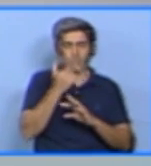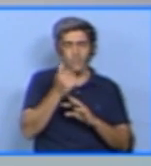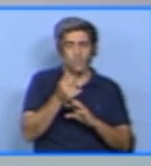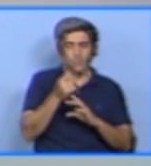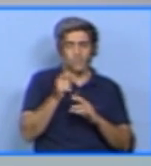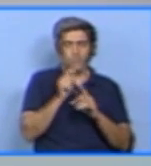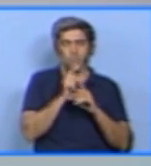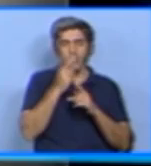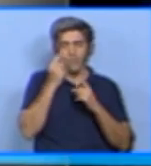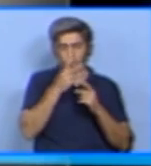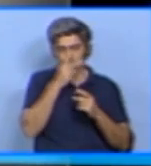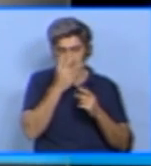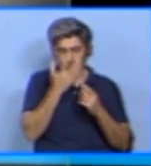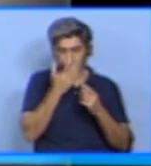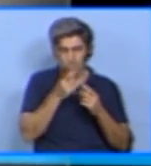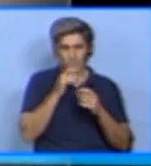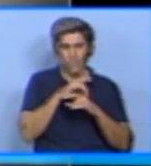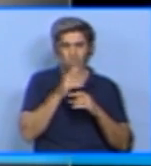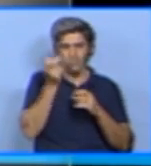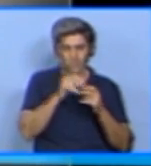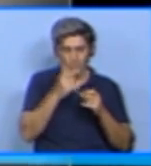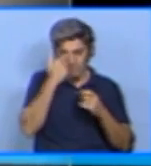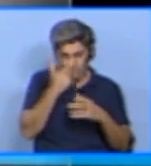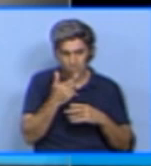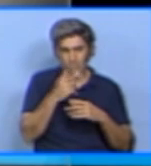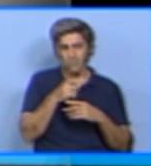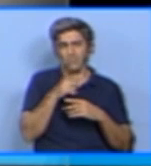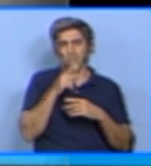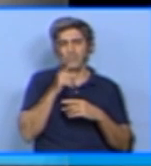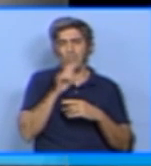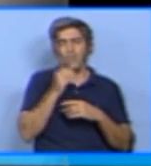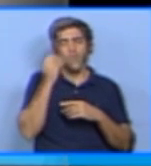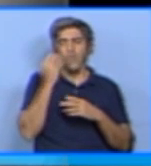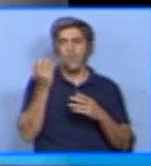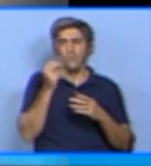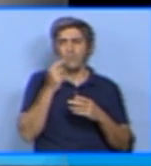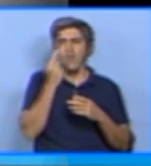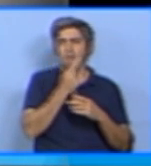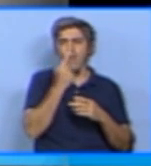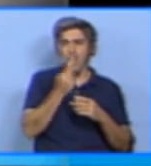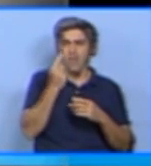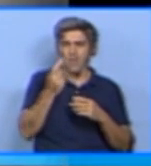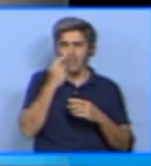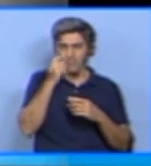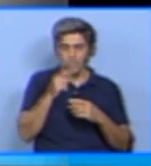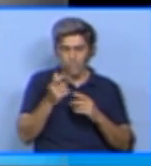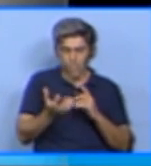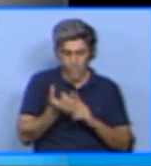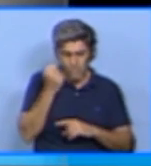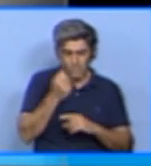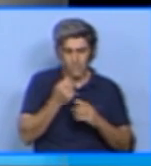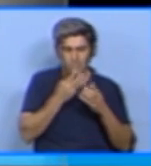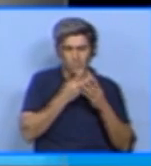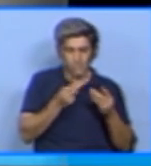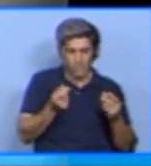como, enfim, de algumas tragédias ou de uma doença inesperada, de que forma é que cada pessoa consegue ultrapassar